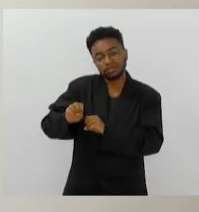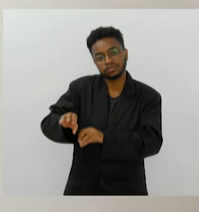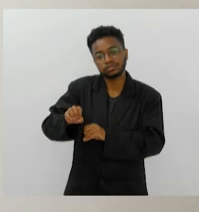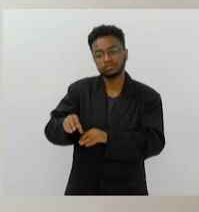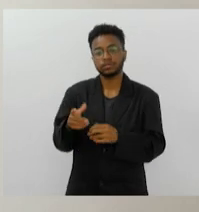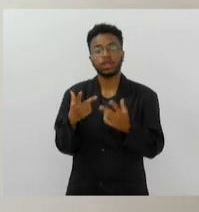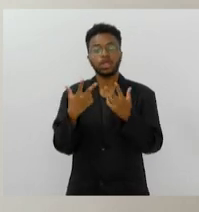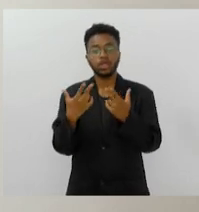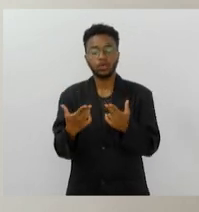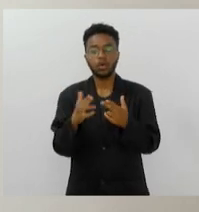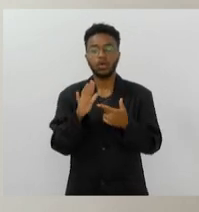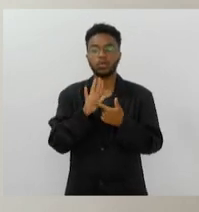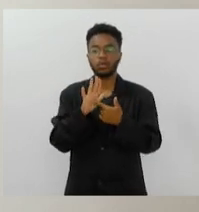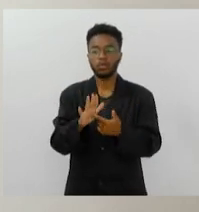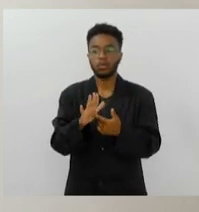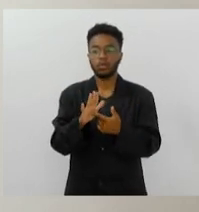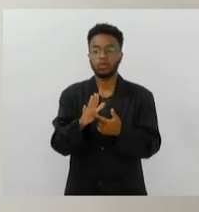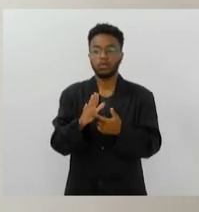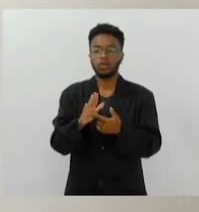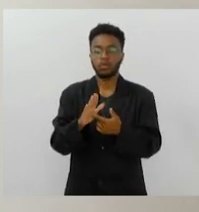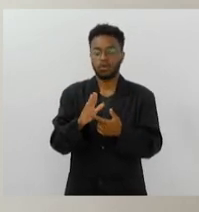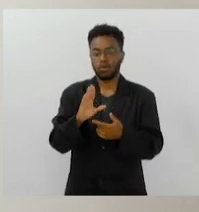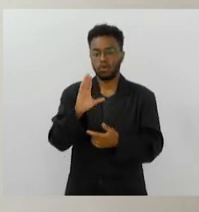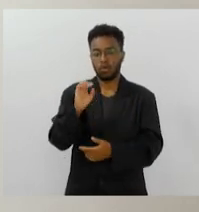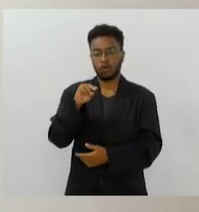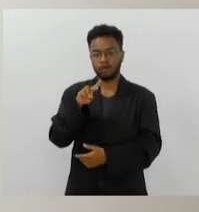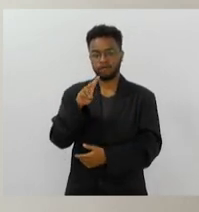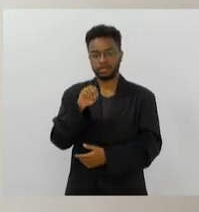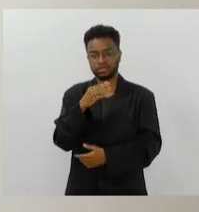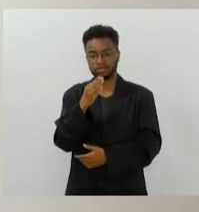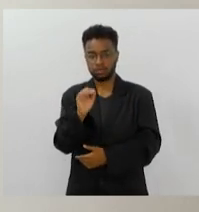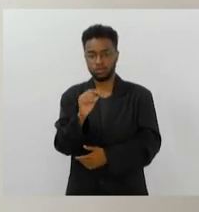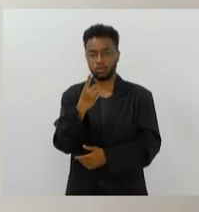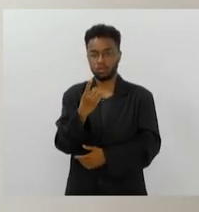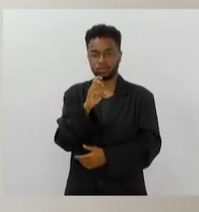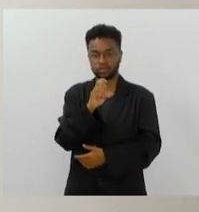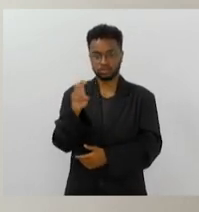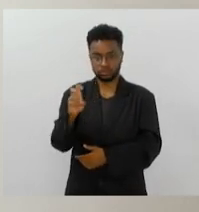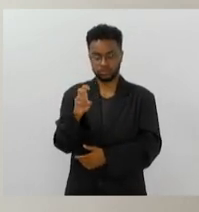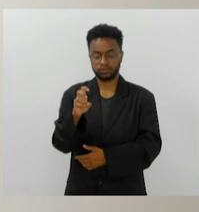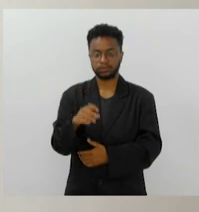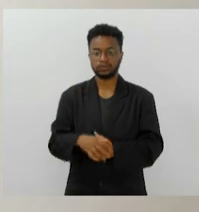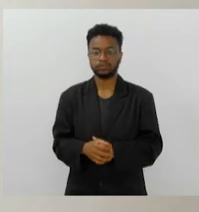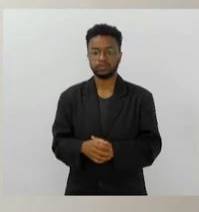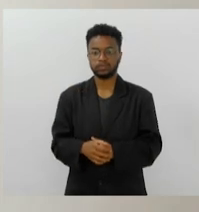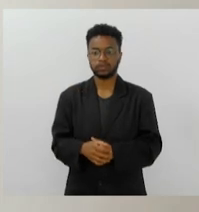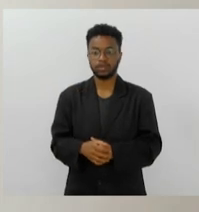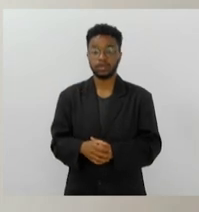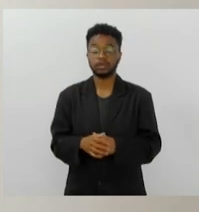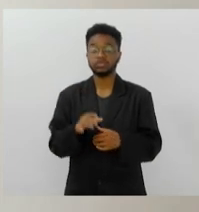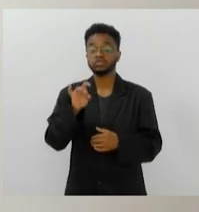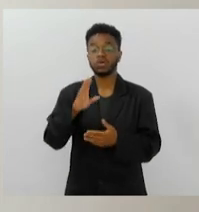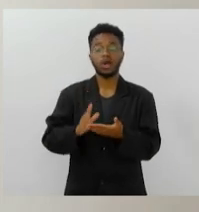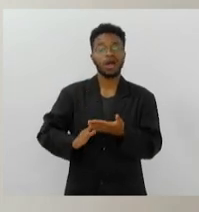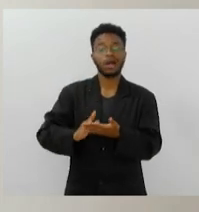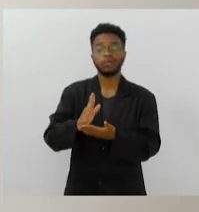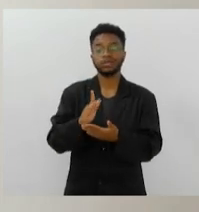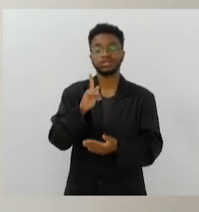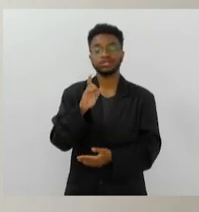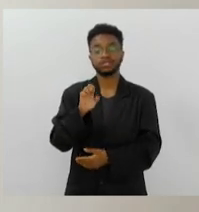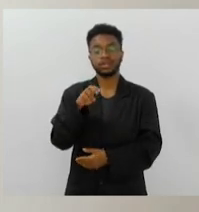como preconiza a Convenção 155 da Organização Internacional do Trabalho, que só veio a ser aprovada em Genebra